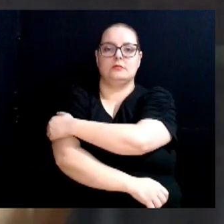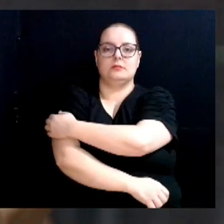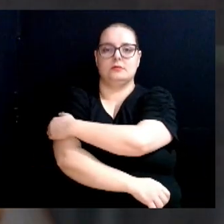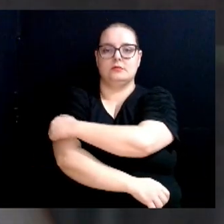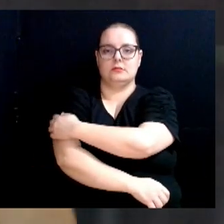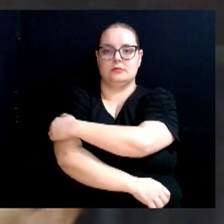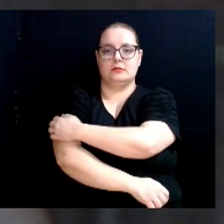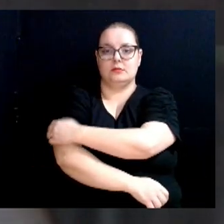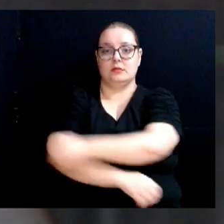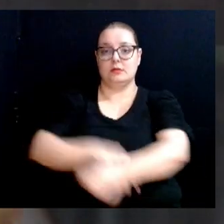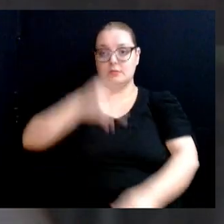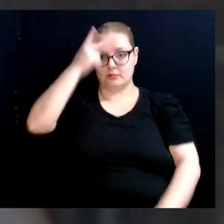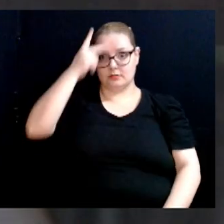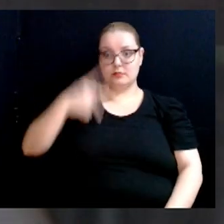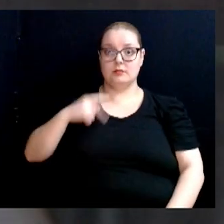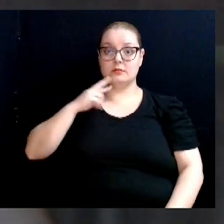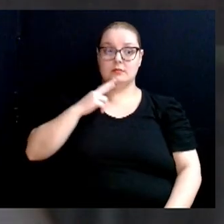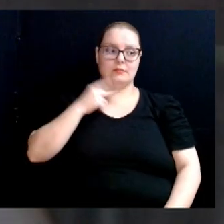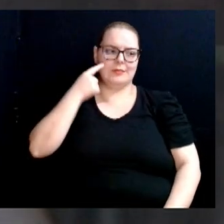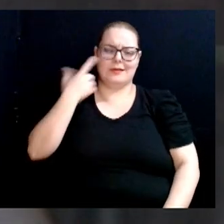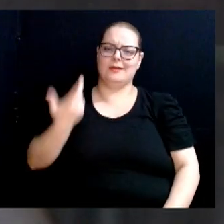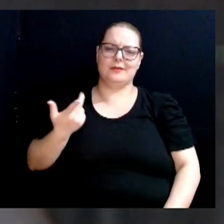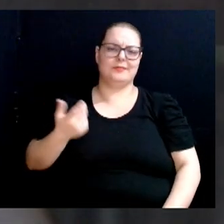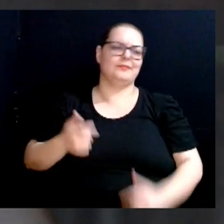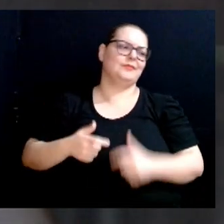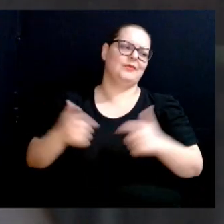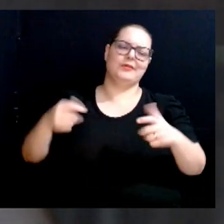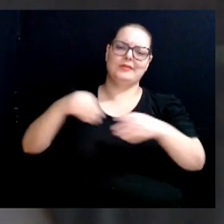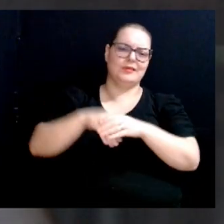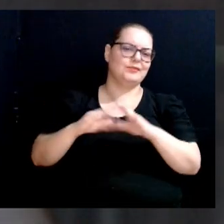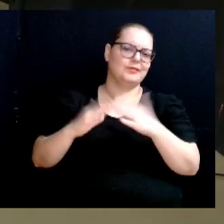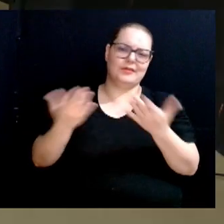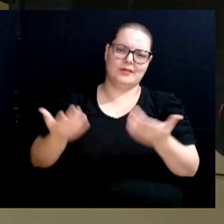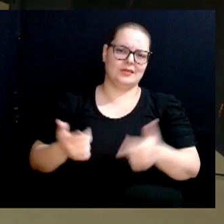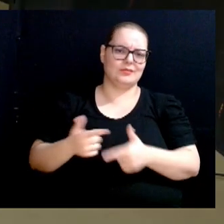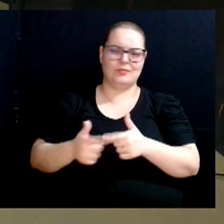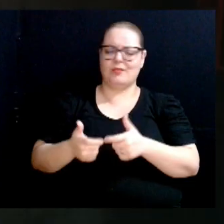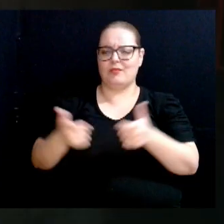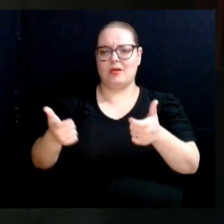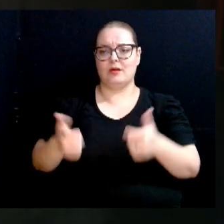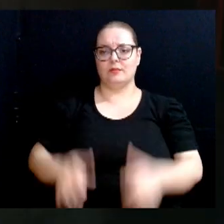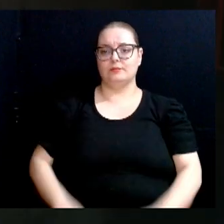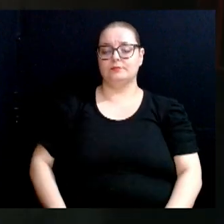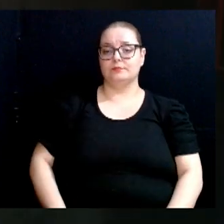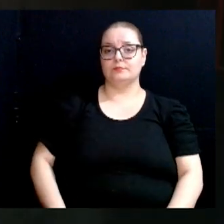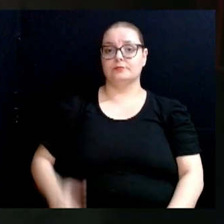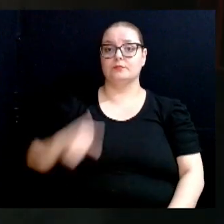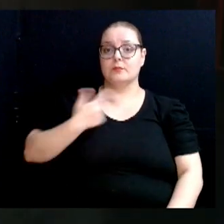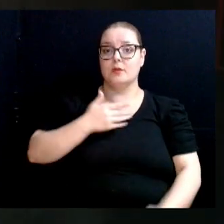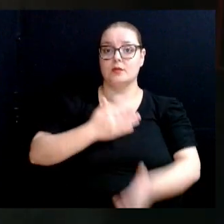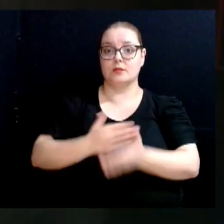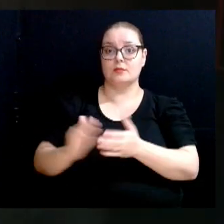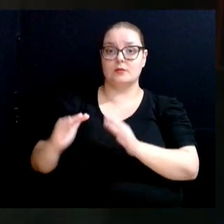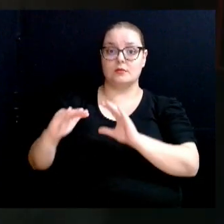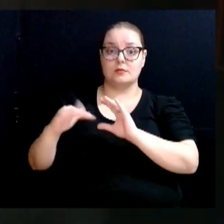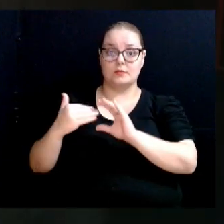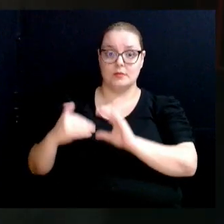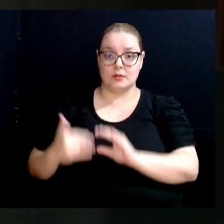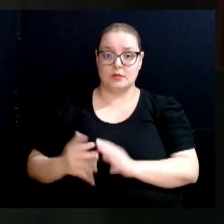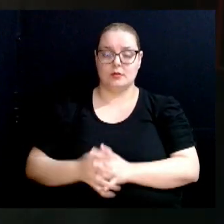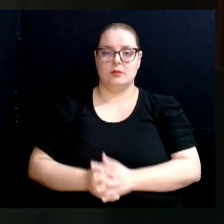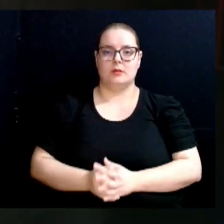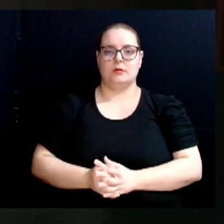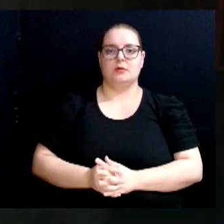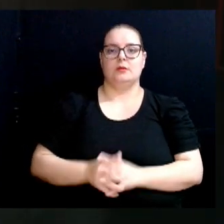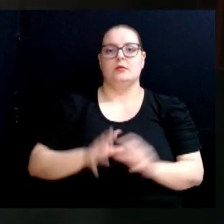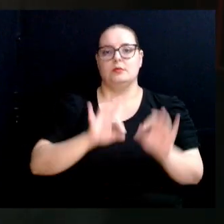nessa esfera. Aí deve ser muito maior, muitas das vezes, né? A gente começa a receber aqui a participação da